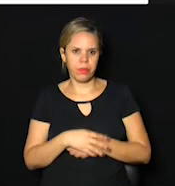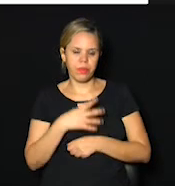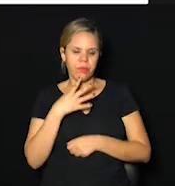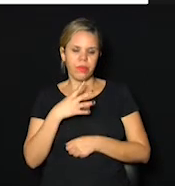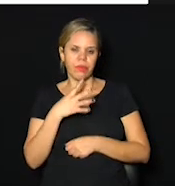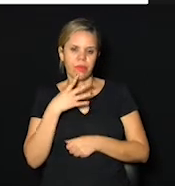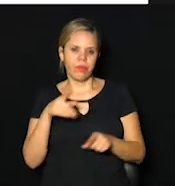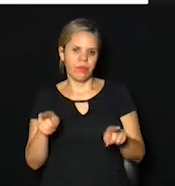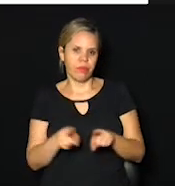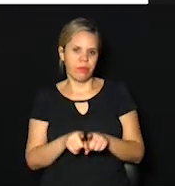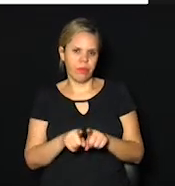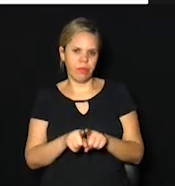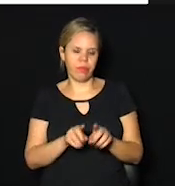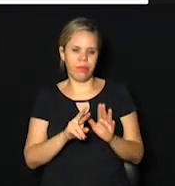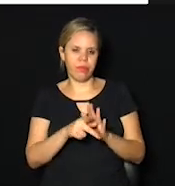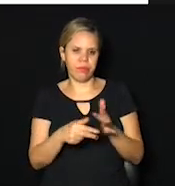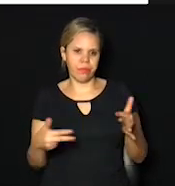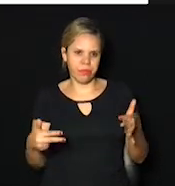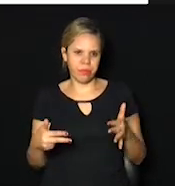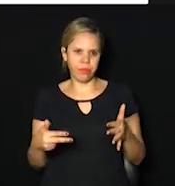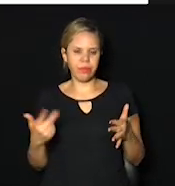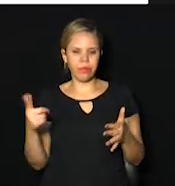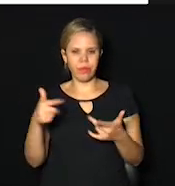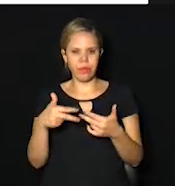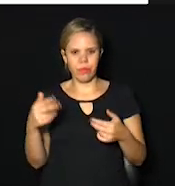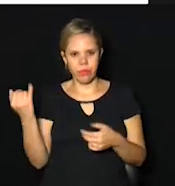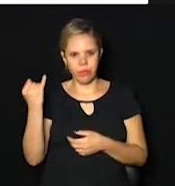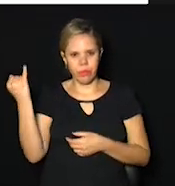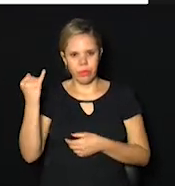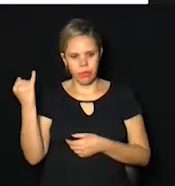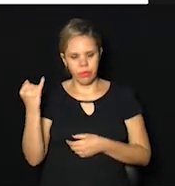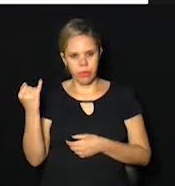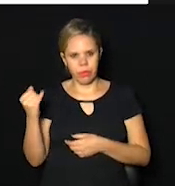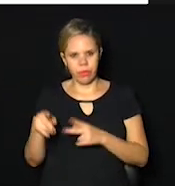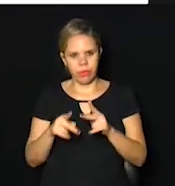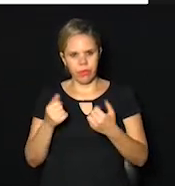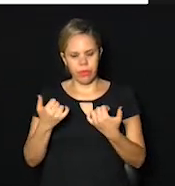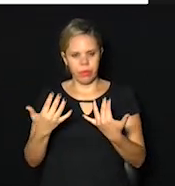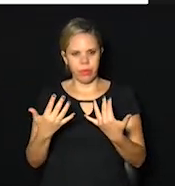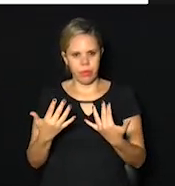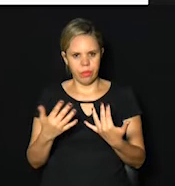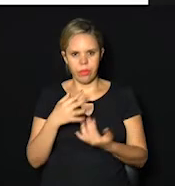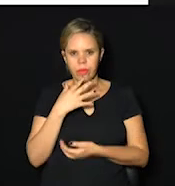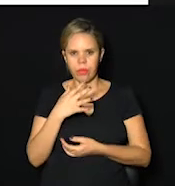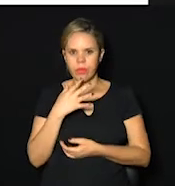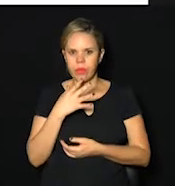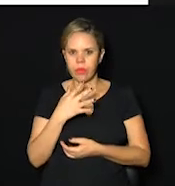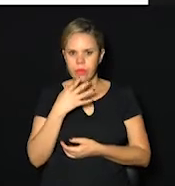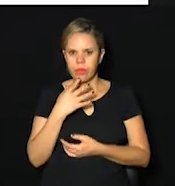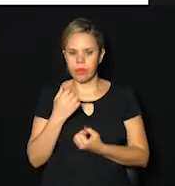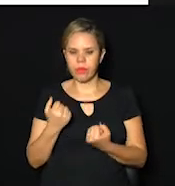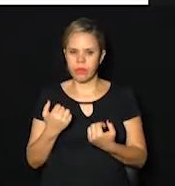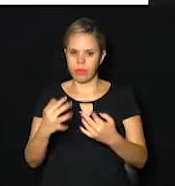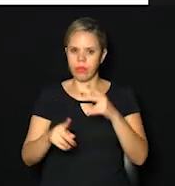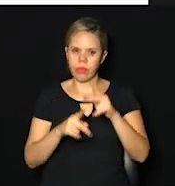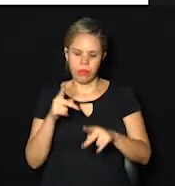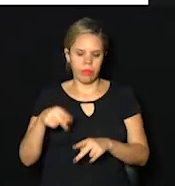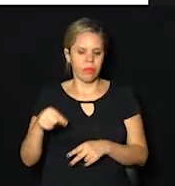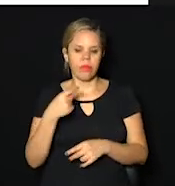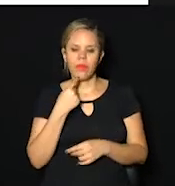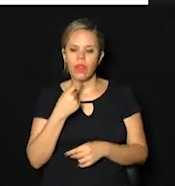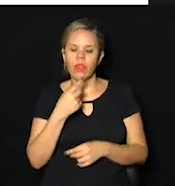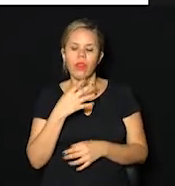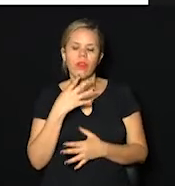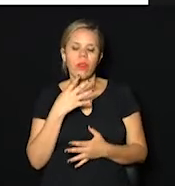conhecer também outros aspectos. Outra coisa importante, para convencer público, eu tenho que conhecer público. Eu tenho que saber o que as